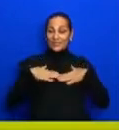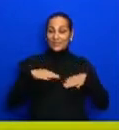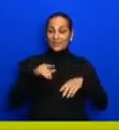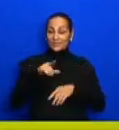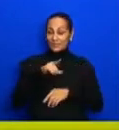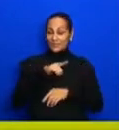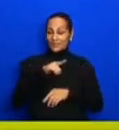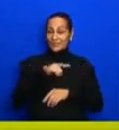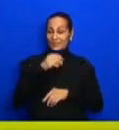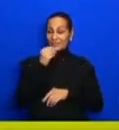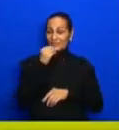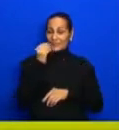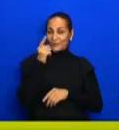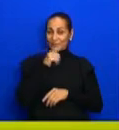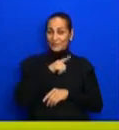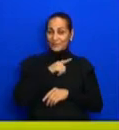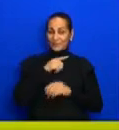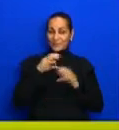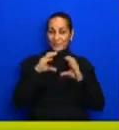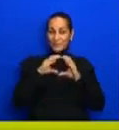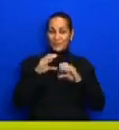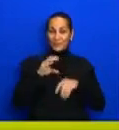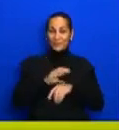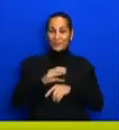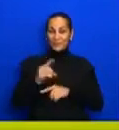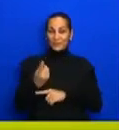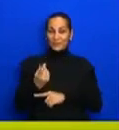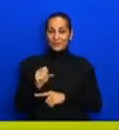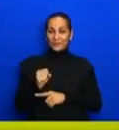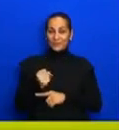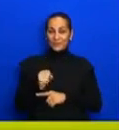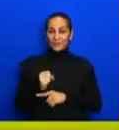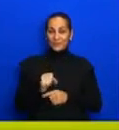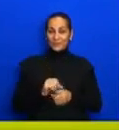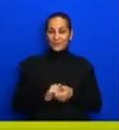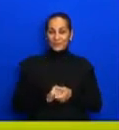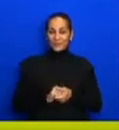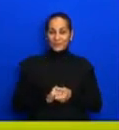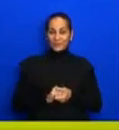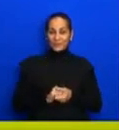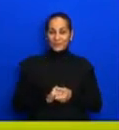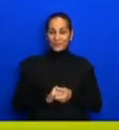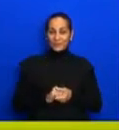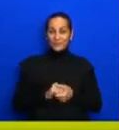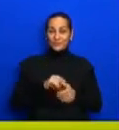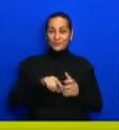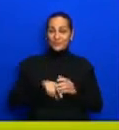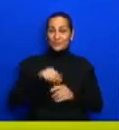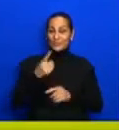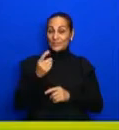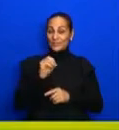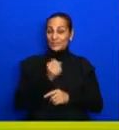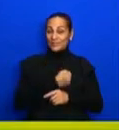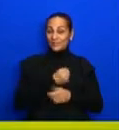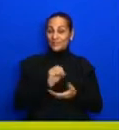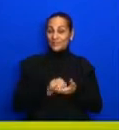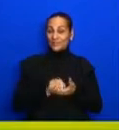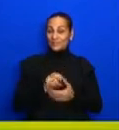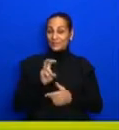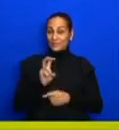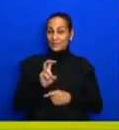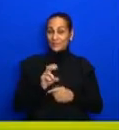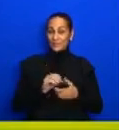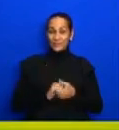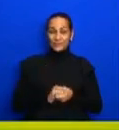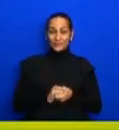Calma, você ainda tem chances. Bola cinza, 18. Cinza número 18. Foram sorteados 10 números, faltam